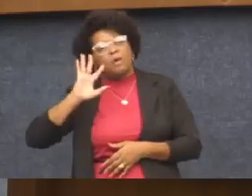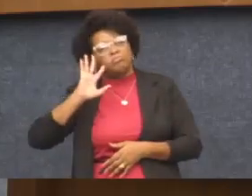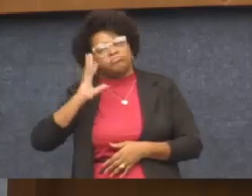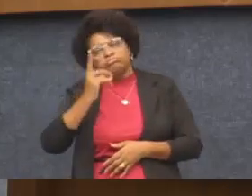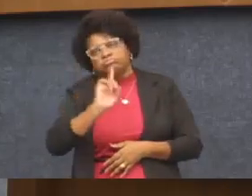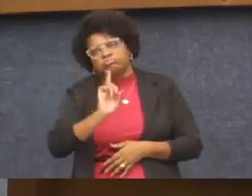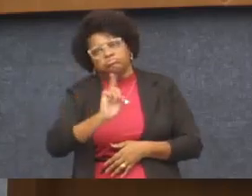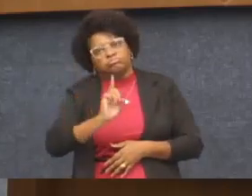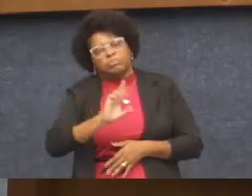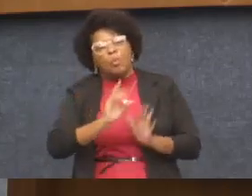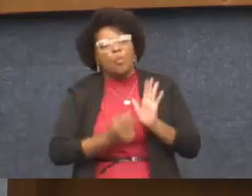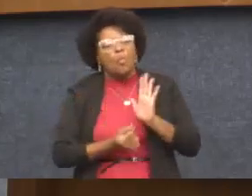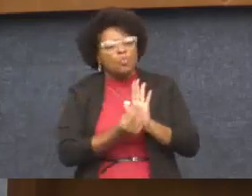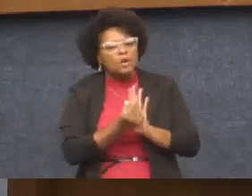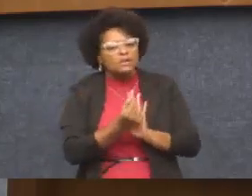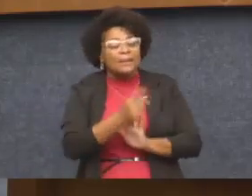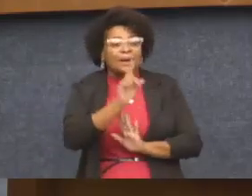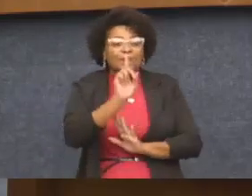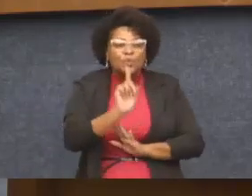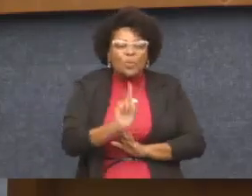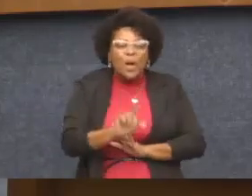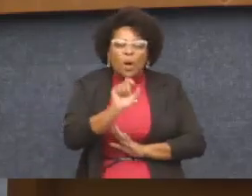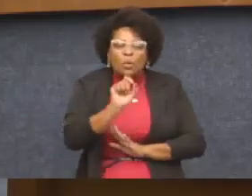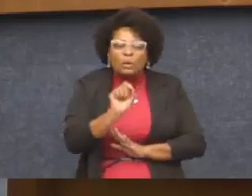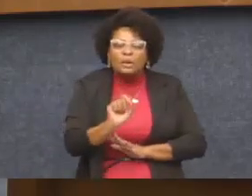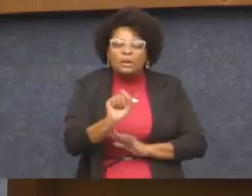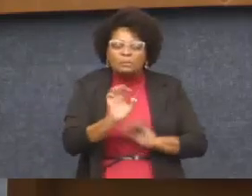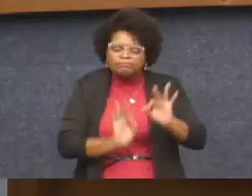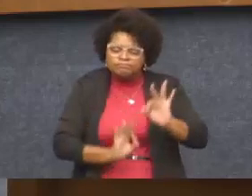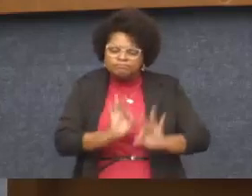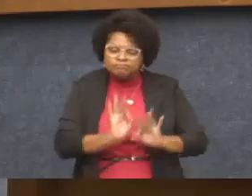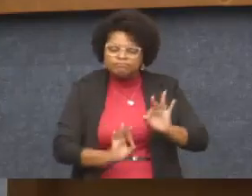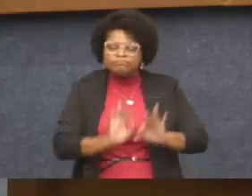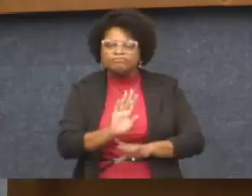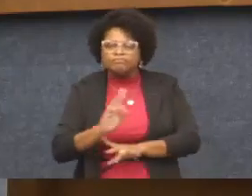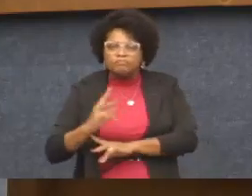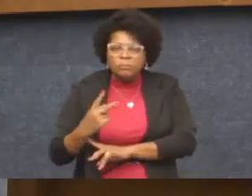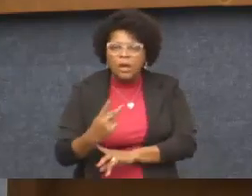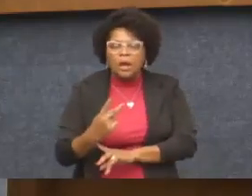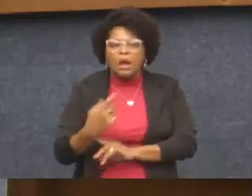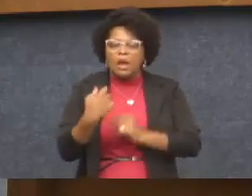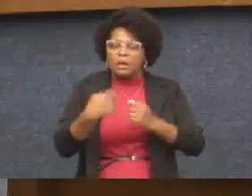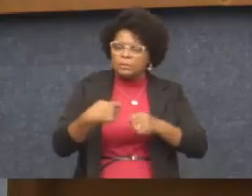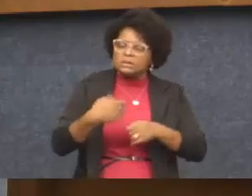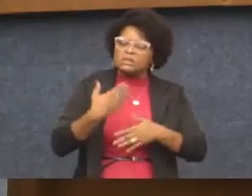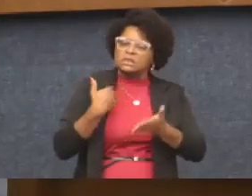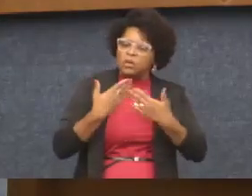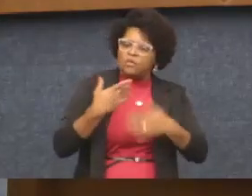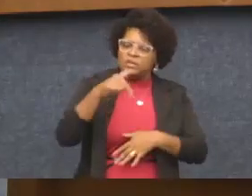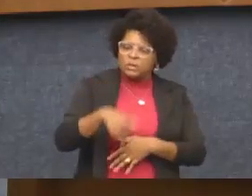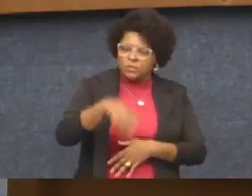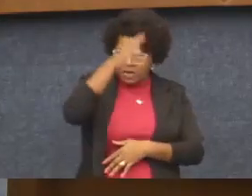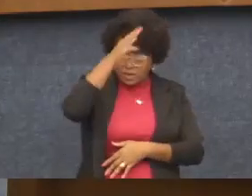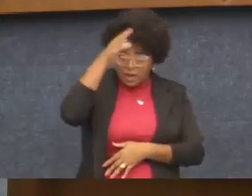orçamento é a linha mestra da cidade e esse orçamento tem que ser não só discutido por essa Câmara, mas, uma vez aprovado, seja